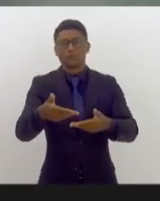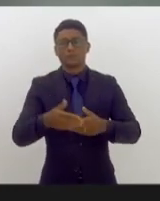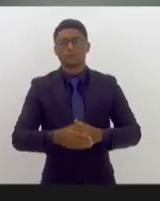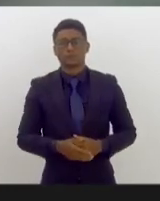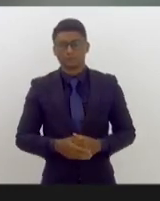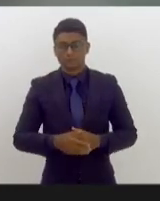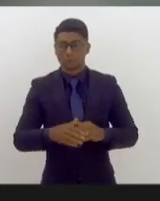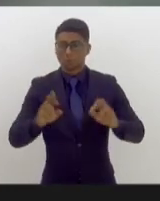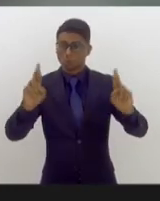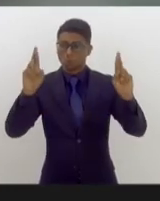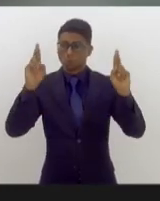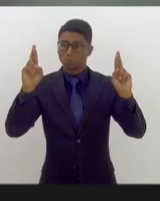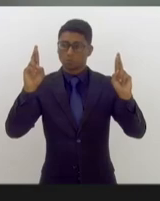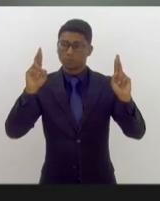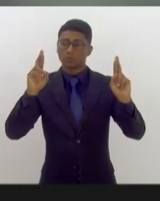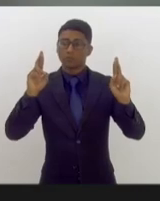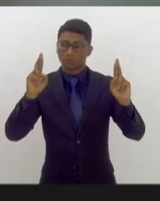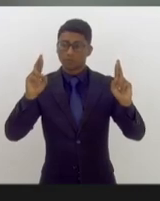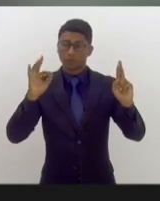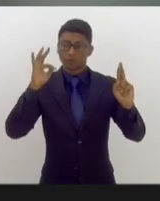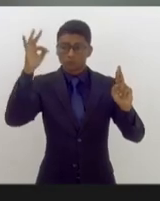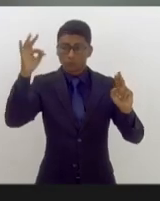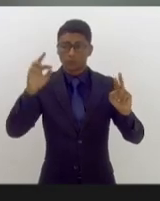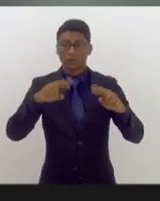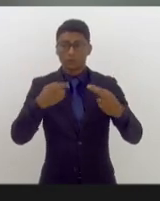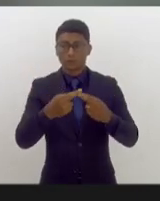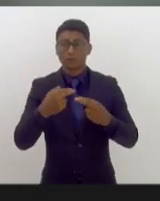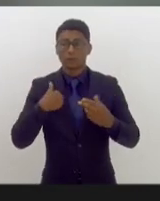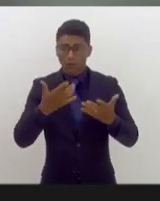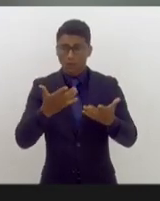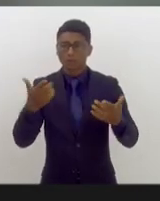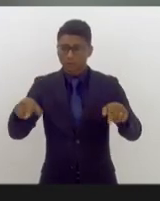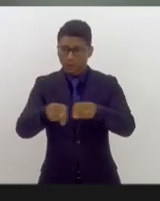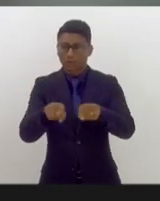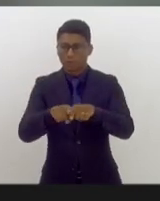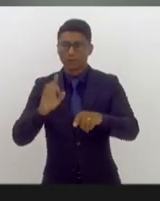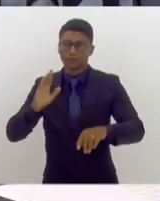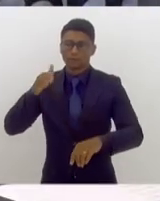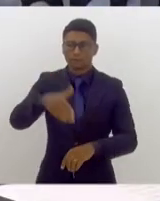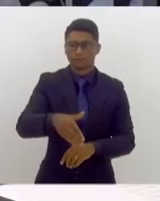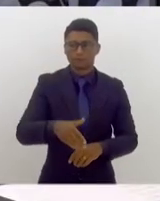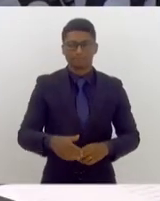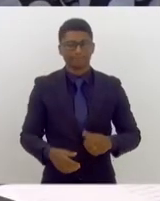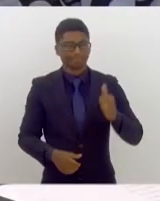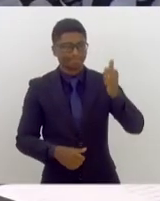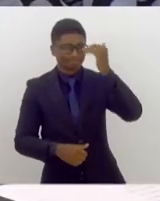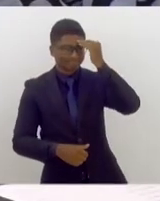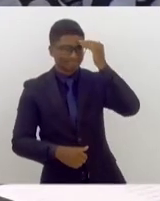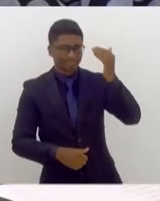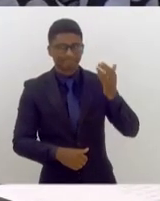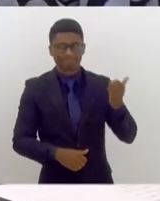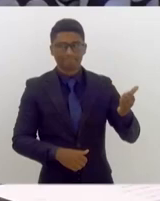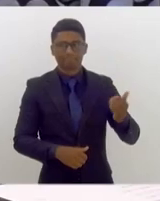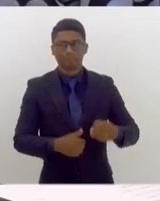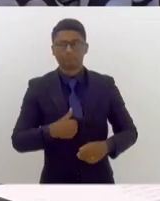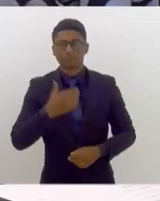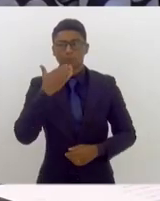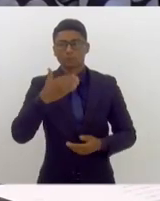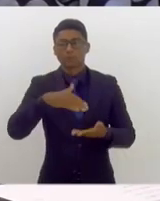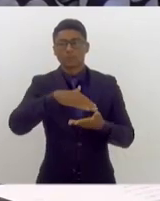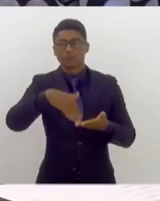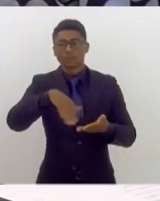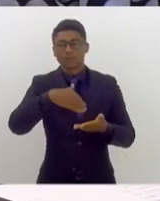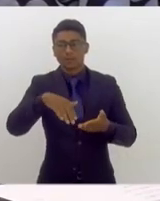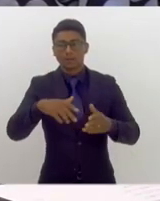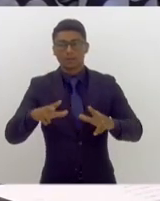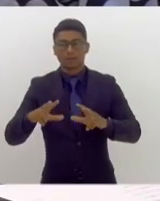por poder participar e espero estar com vocês também nos próximos encontros. Muito obrigado, doutor Rogério. Peço à Secretaria da Comissão